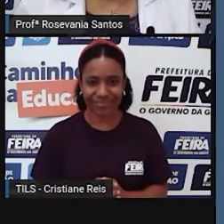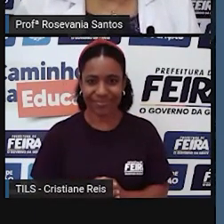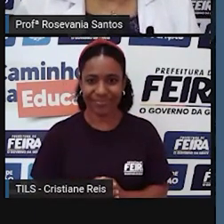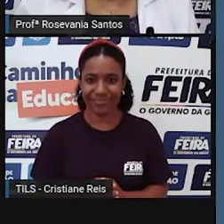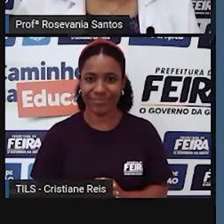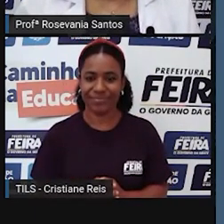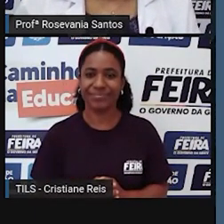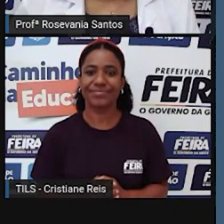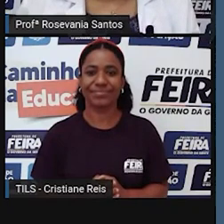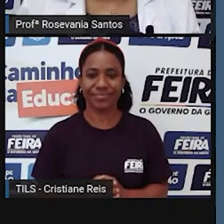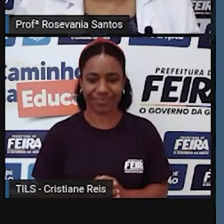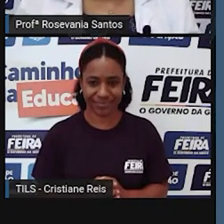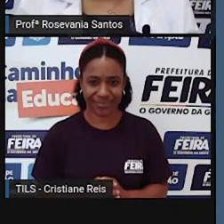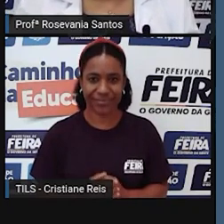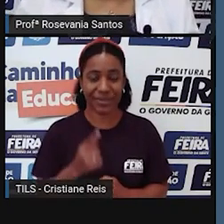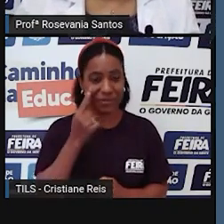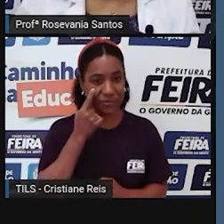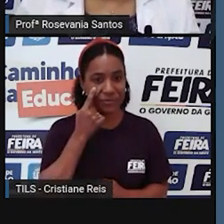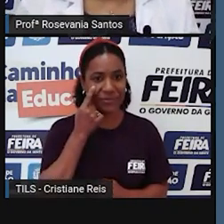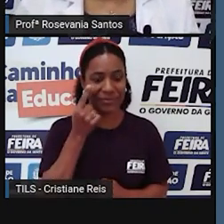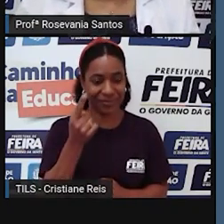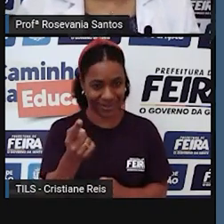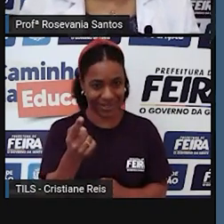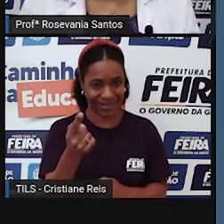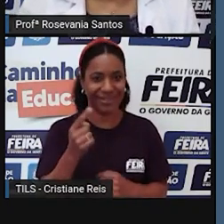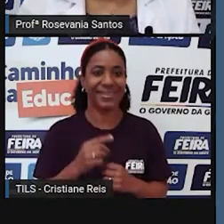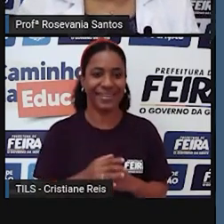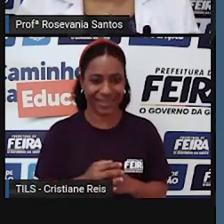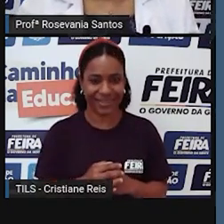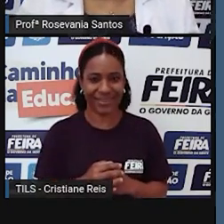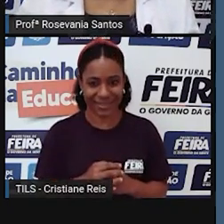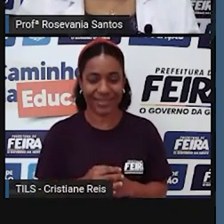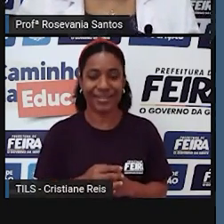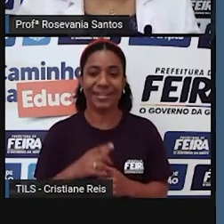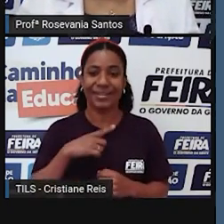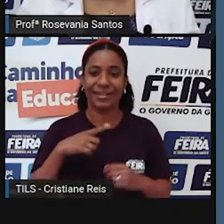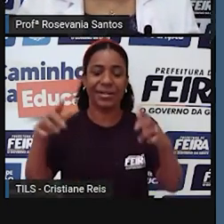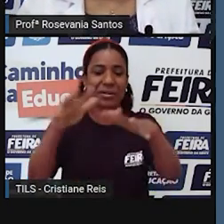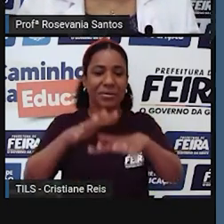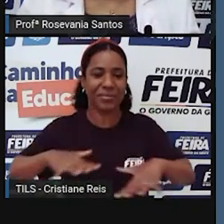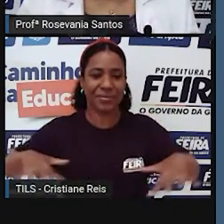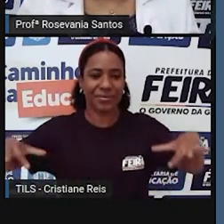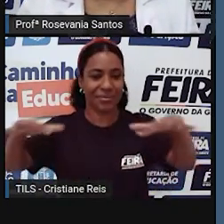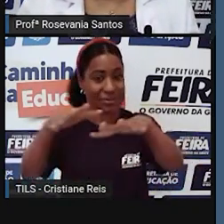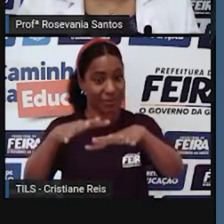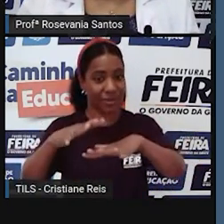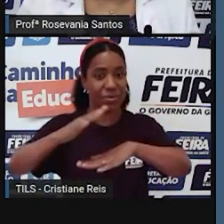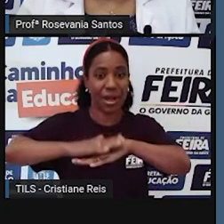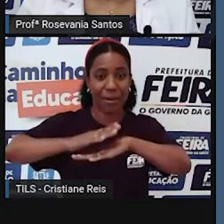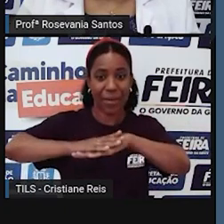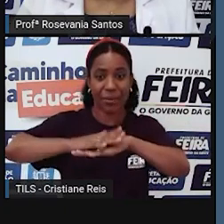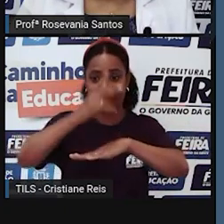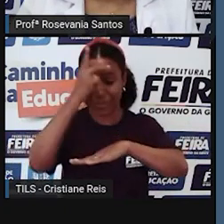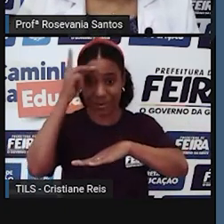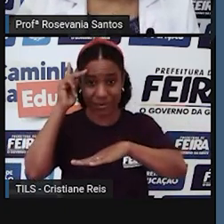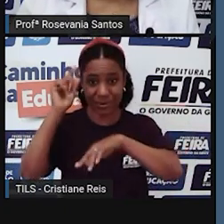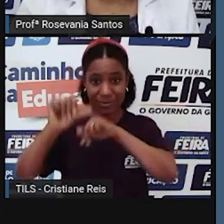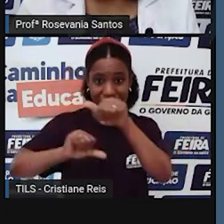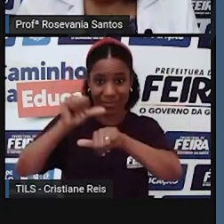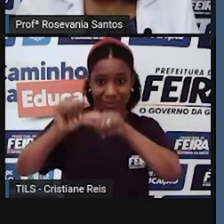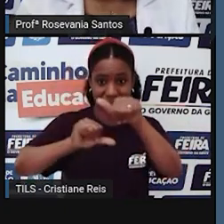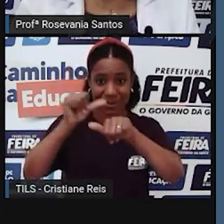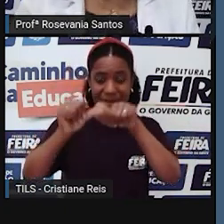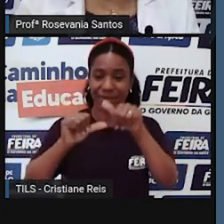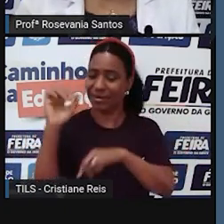E se vocês perceberem, aí agora, né, o espaço artificial totalmente já modificado, né? A árvore aqui ainda dando um arzinho